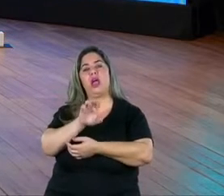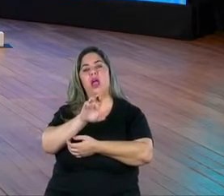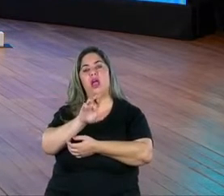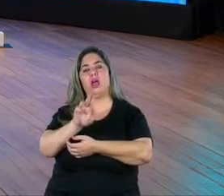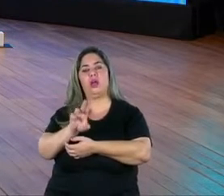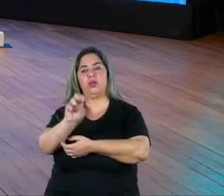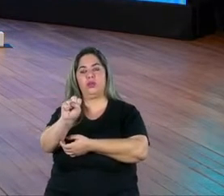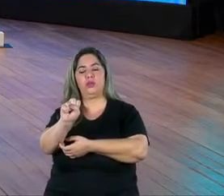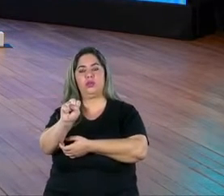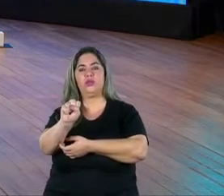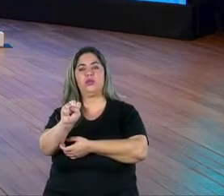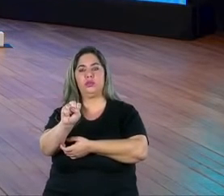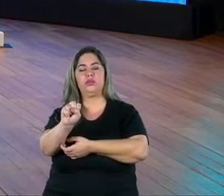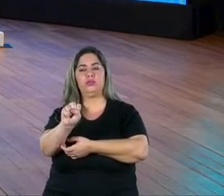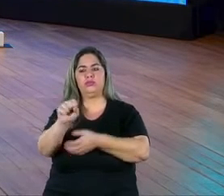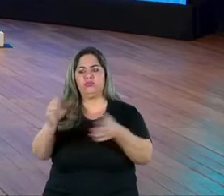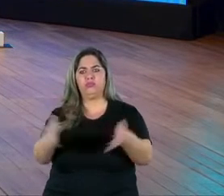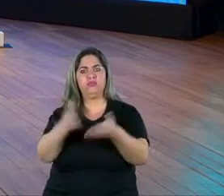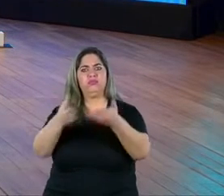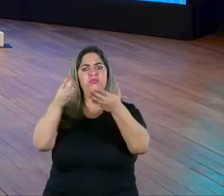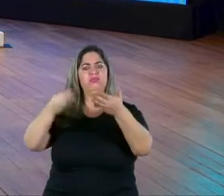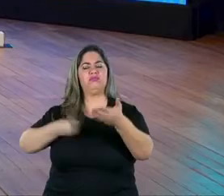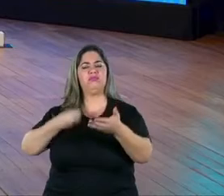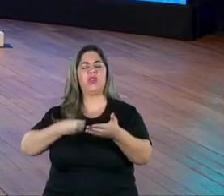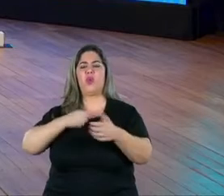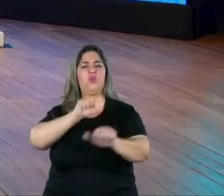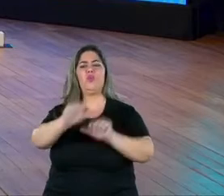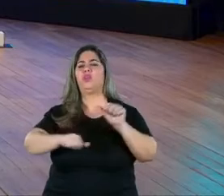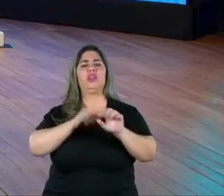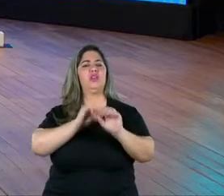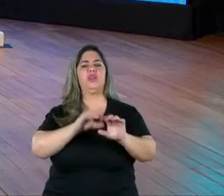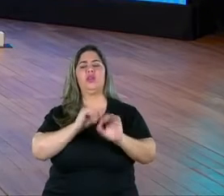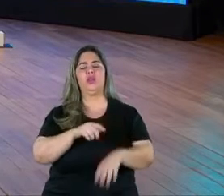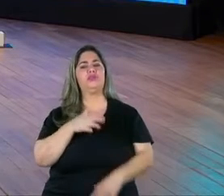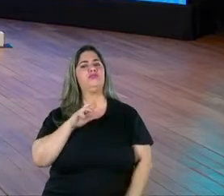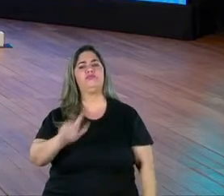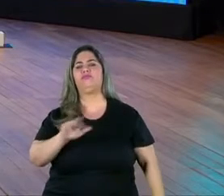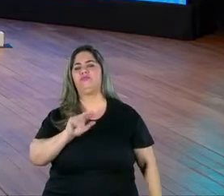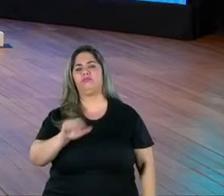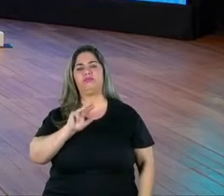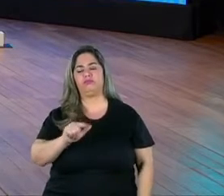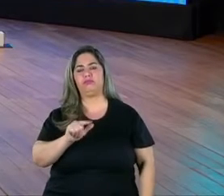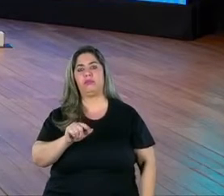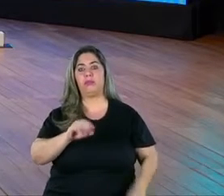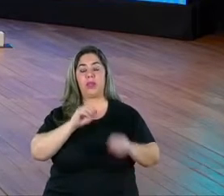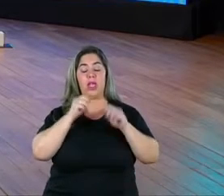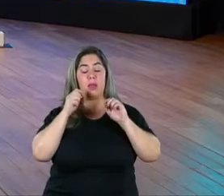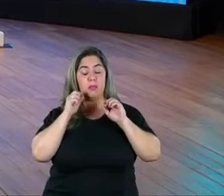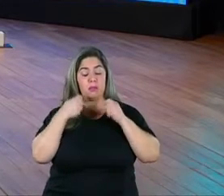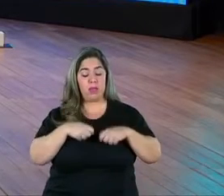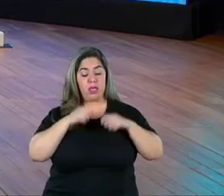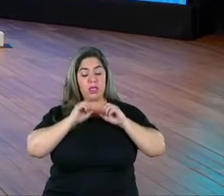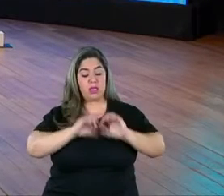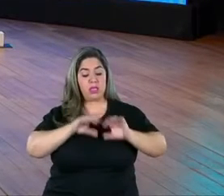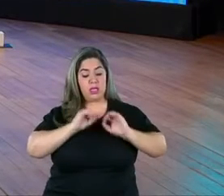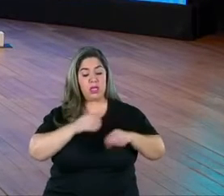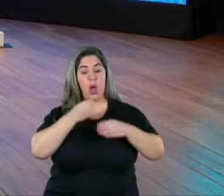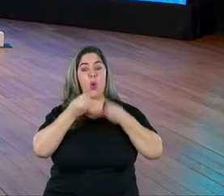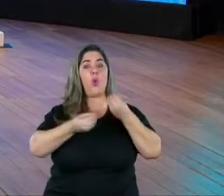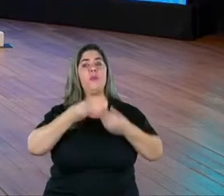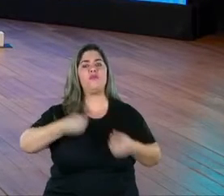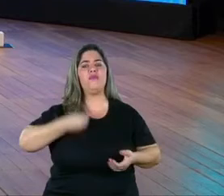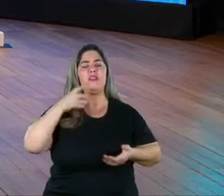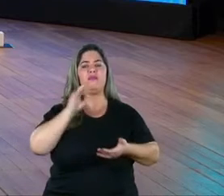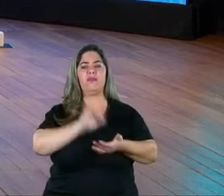Sem eros, sem pulsão de vida, não haverá mudança na educação. Diz o manifesto Ensinar a Viver, de 2014, traduzido por